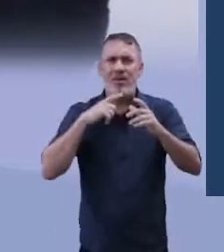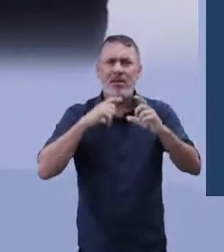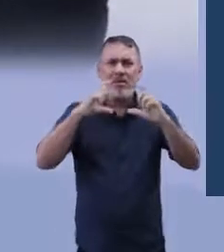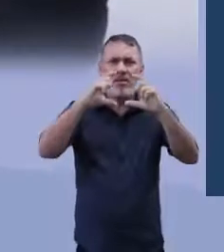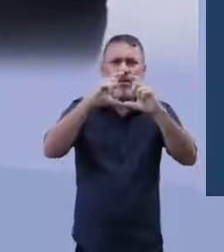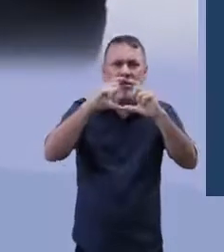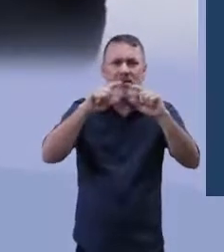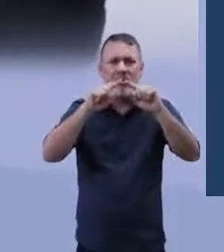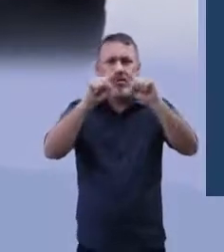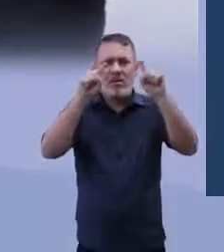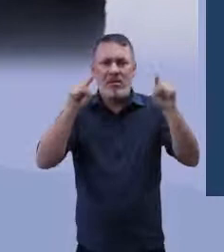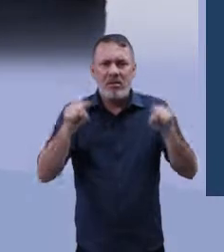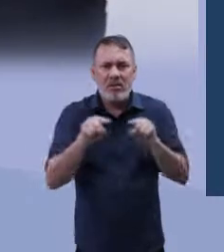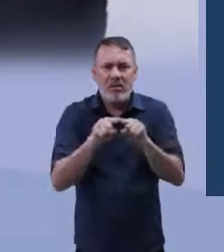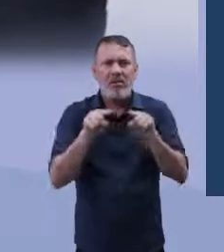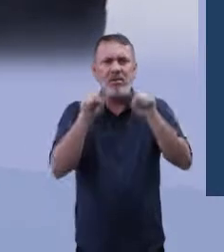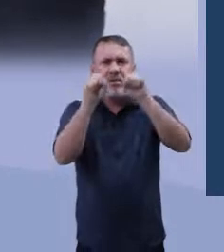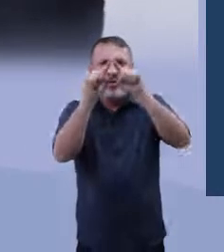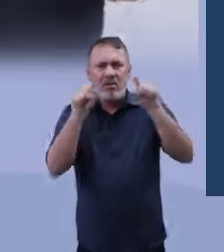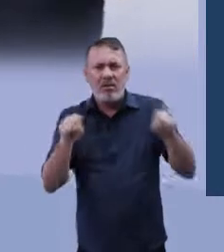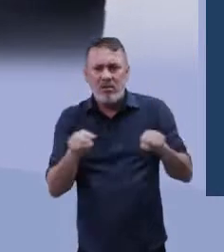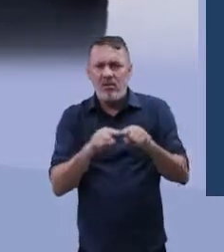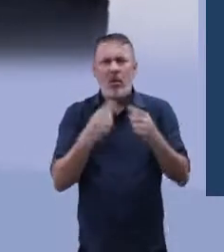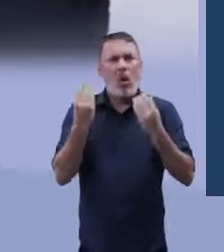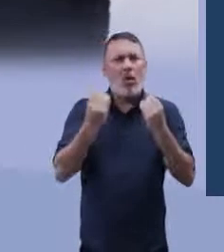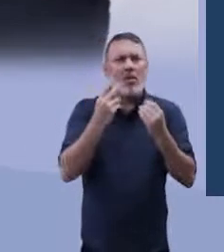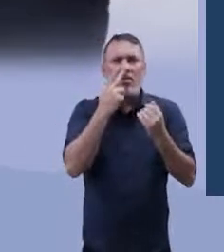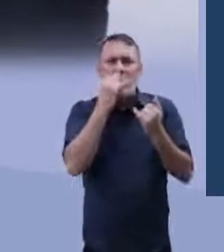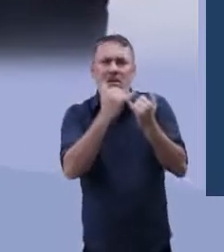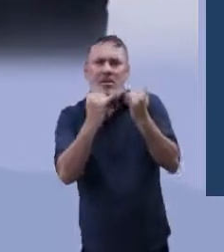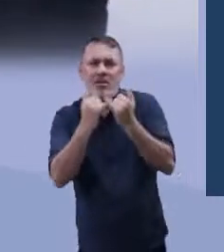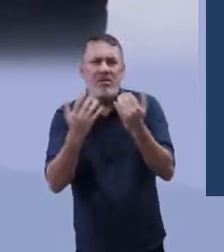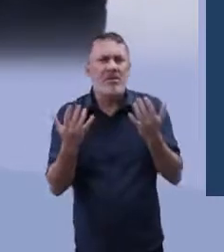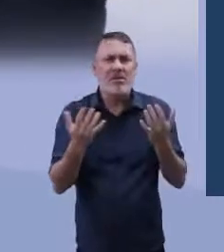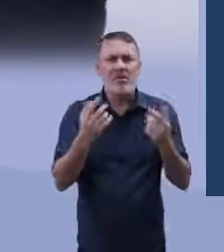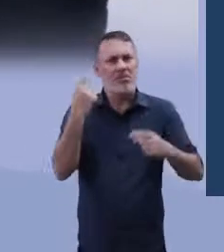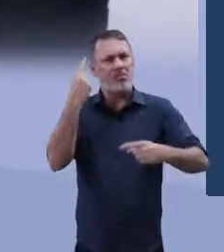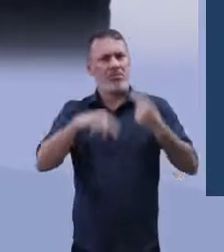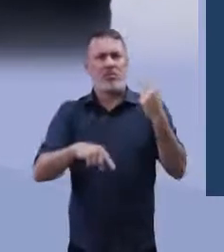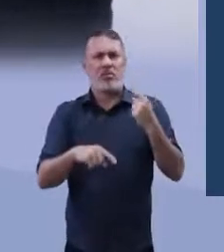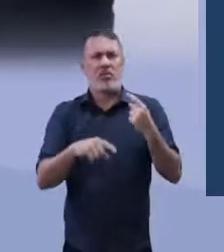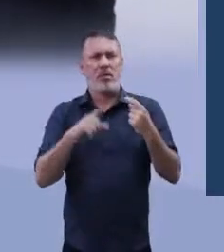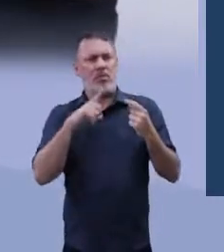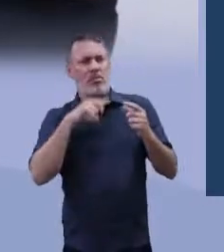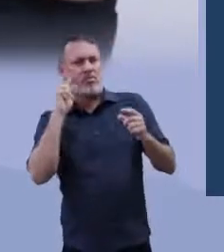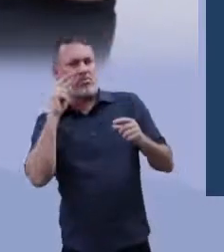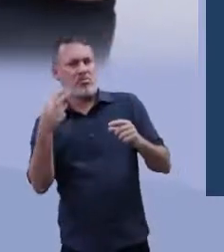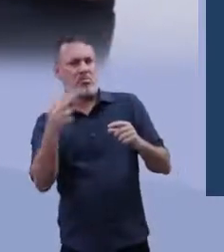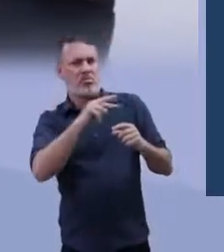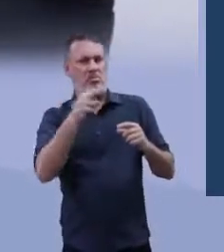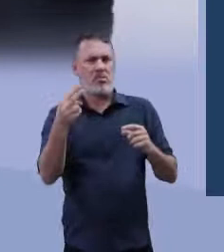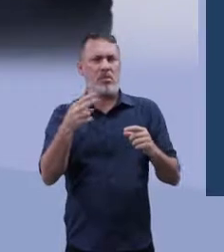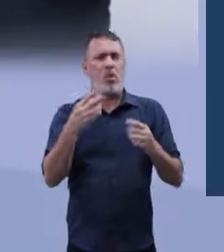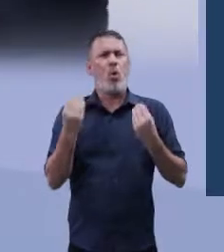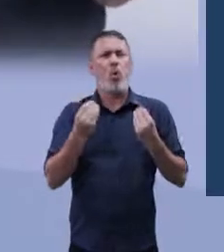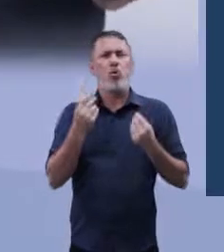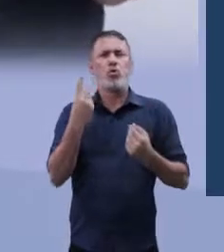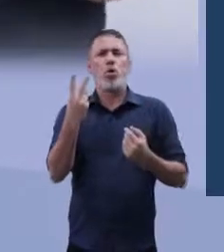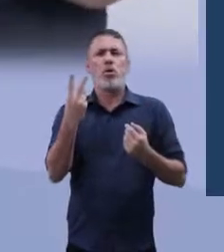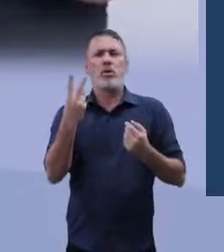haver formas diferentes nesse processo e numa pintura bidimensional e